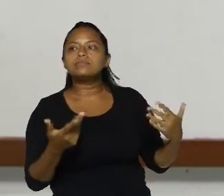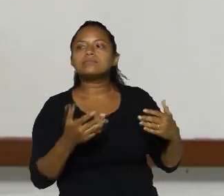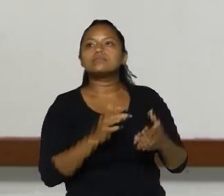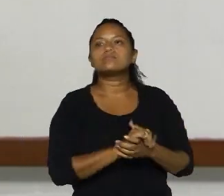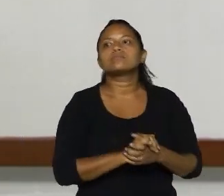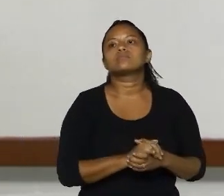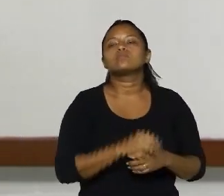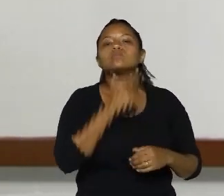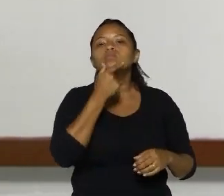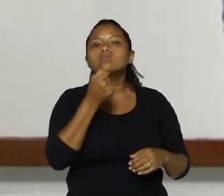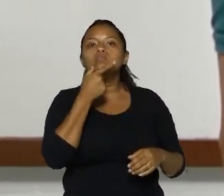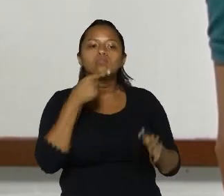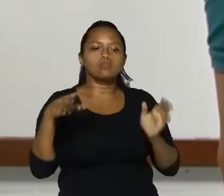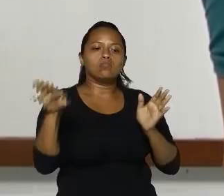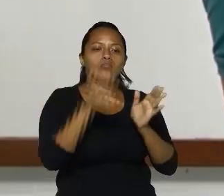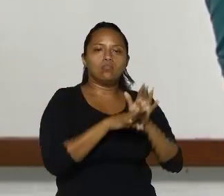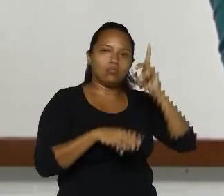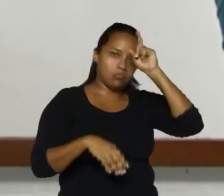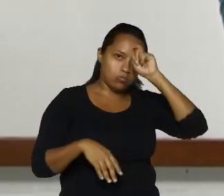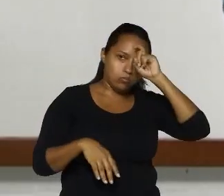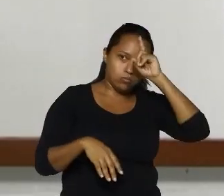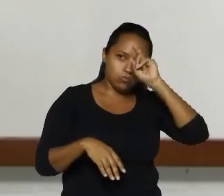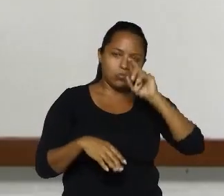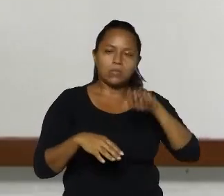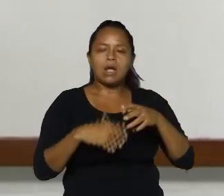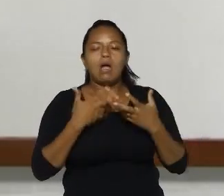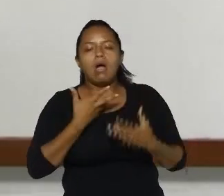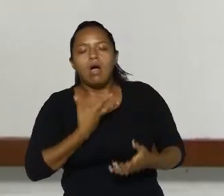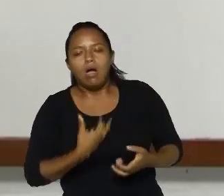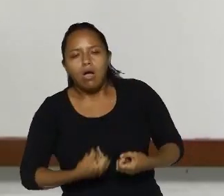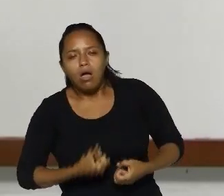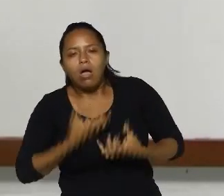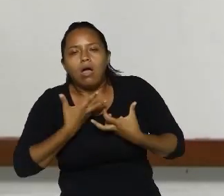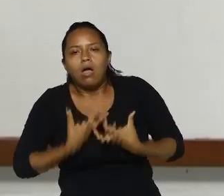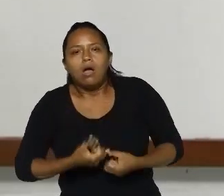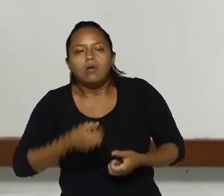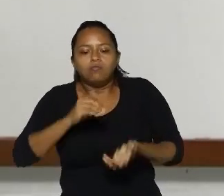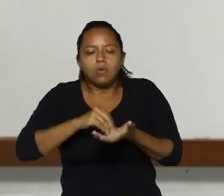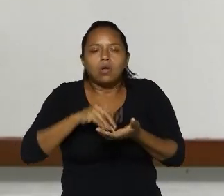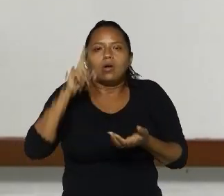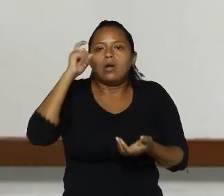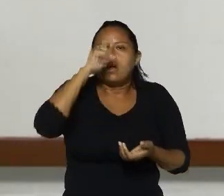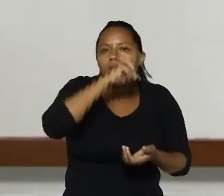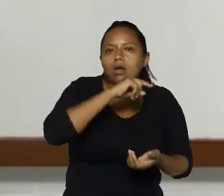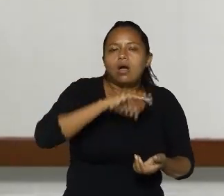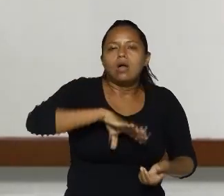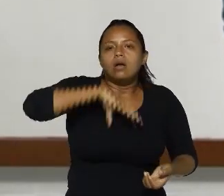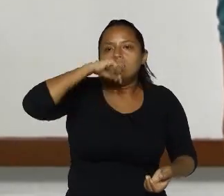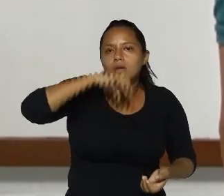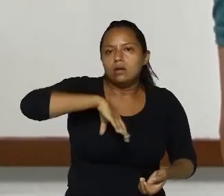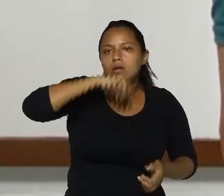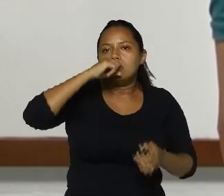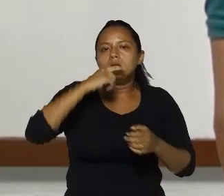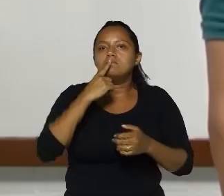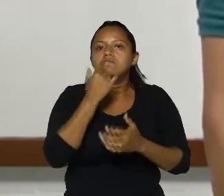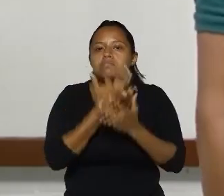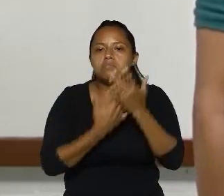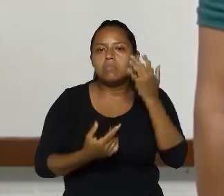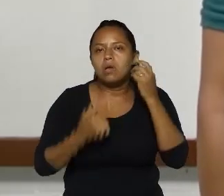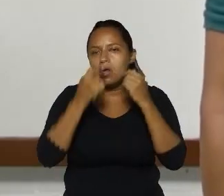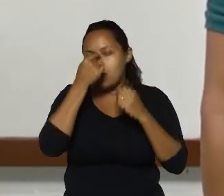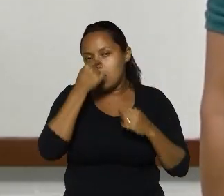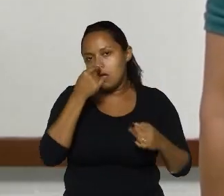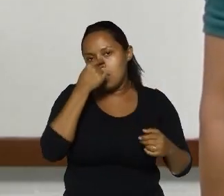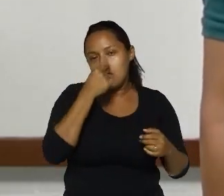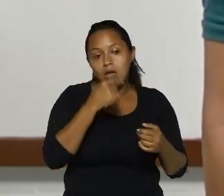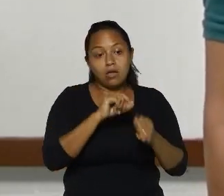esse paciente que chegou no pronto-socorro apresentando cansaço, dificuldade em respirar e sangramento nasal, depois que